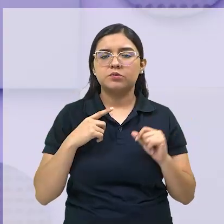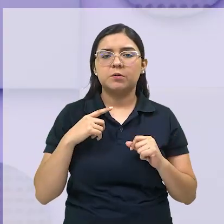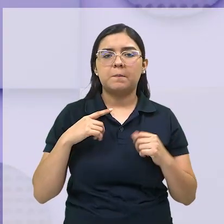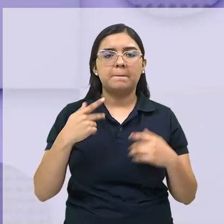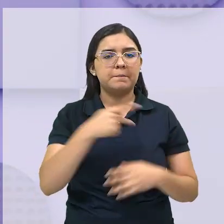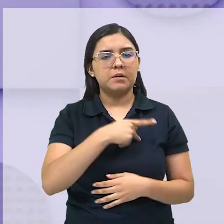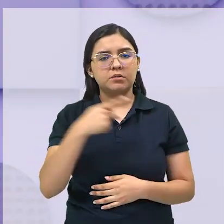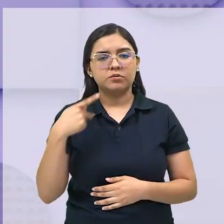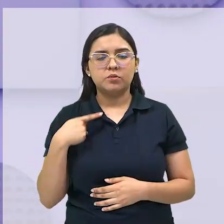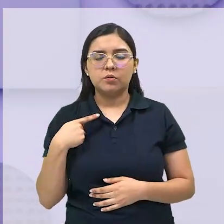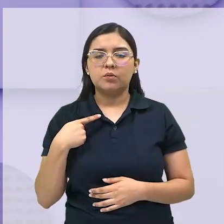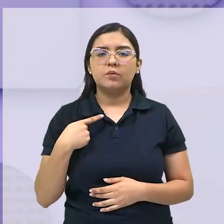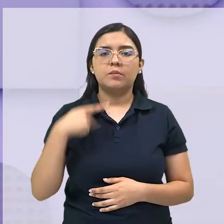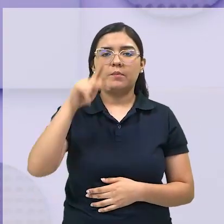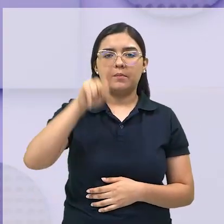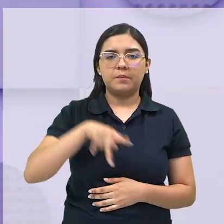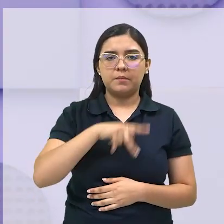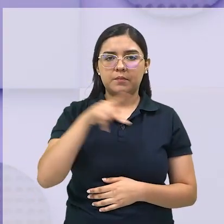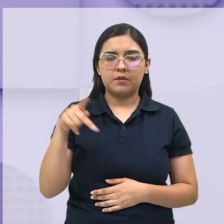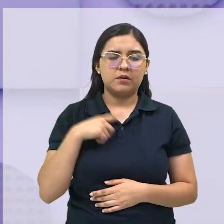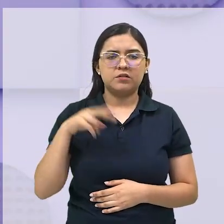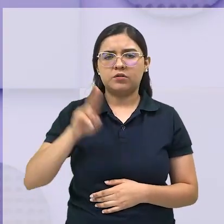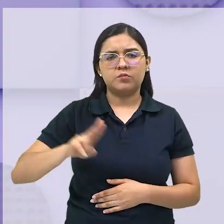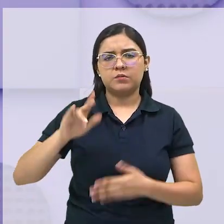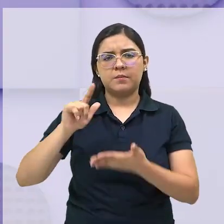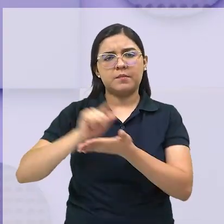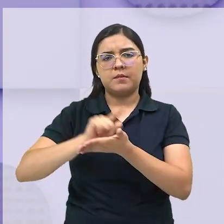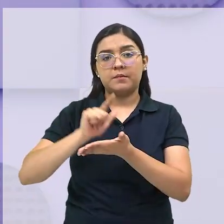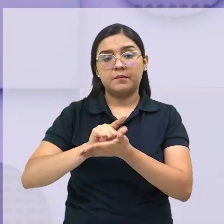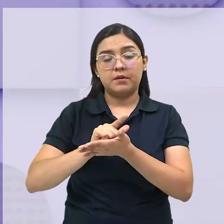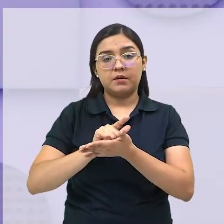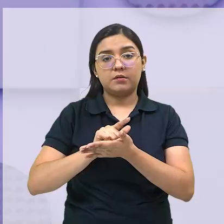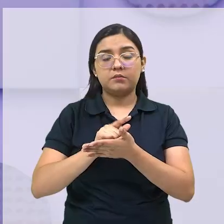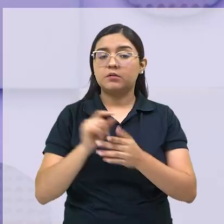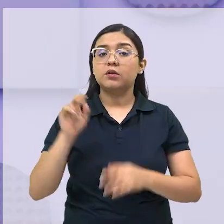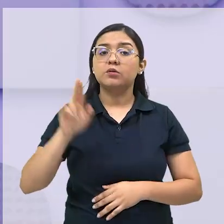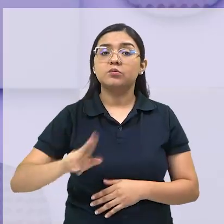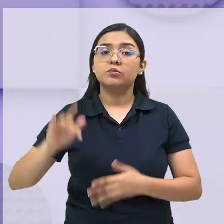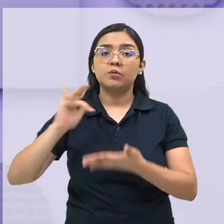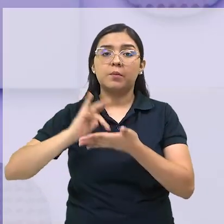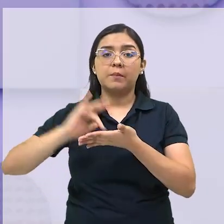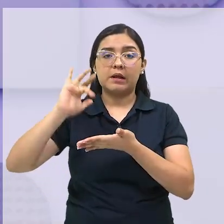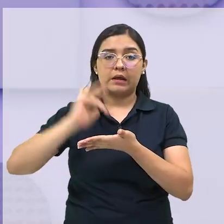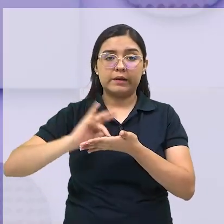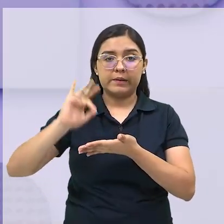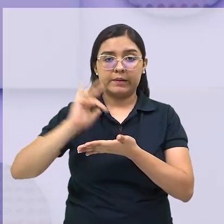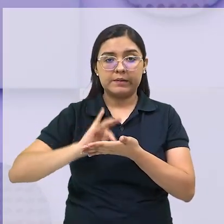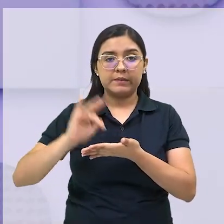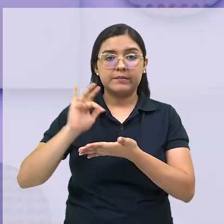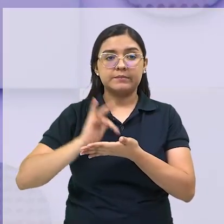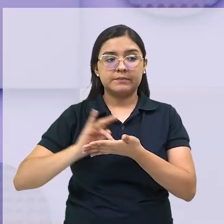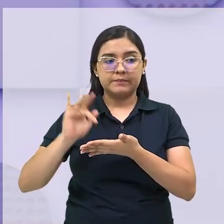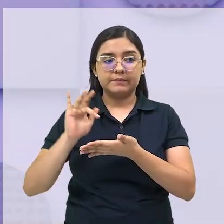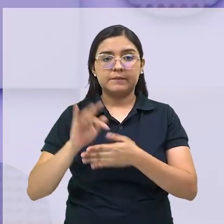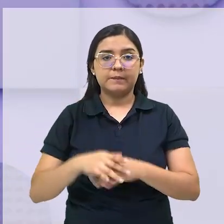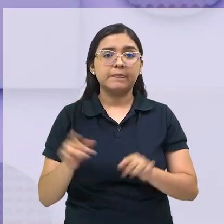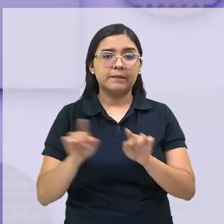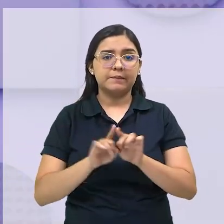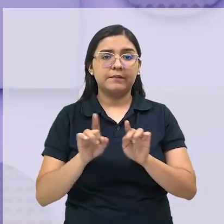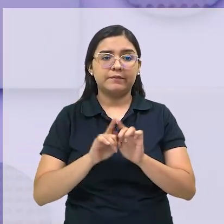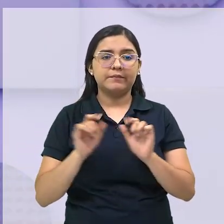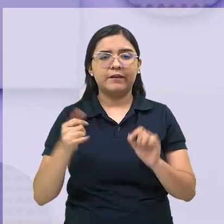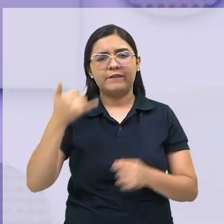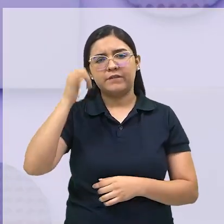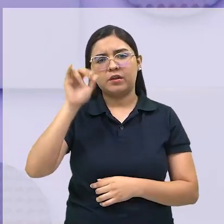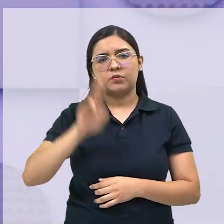eles não usam mais papel, eles usam o tablet. E aí fico manuseando o tablet conforme, até para economizar